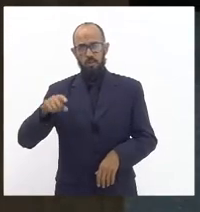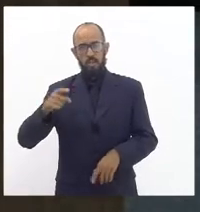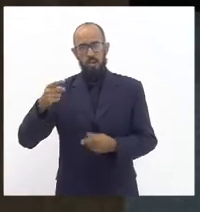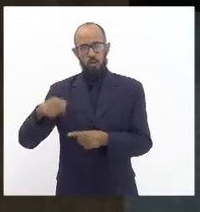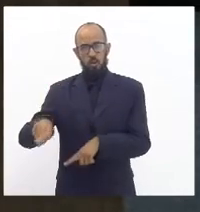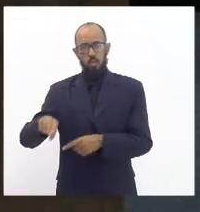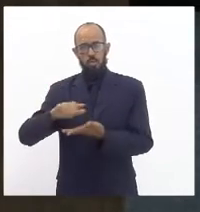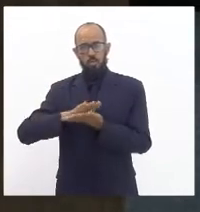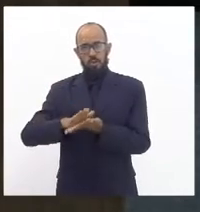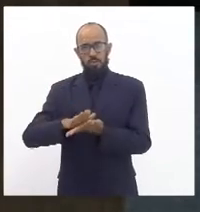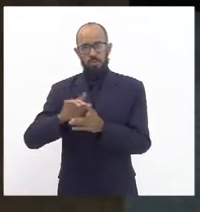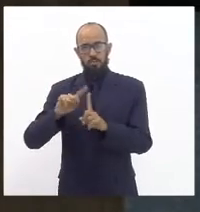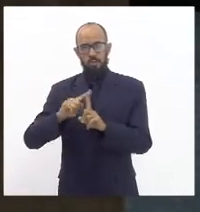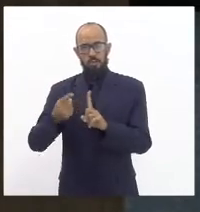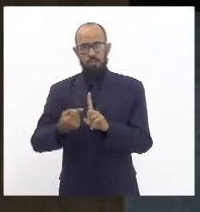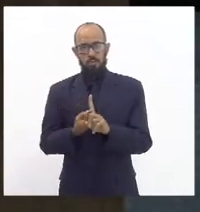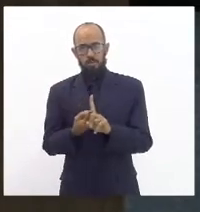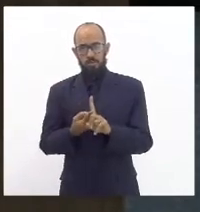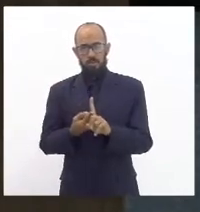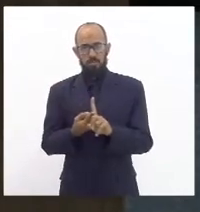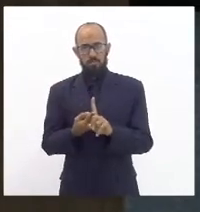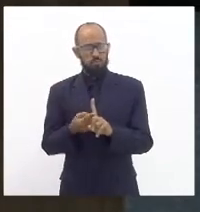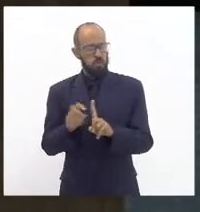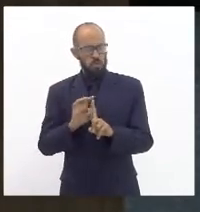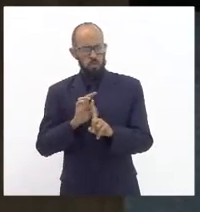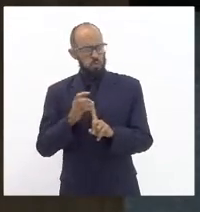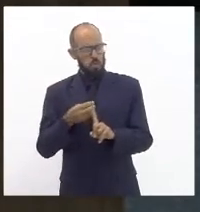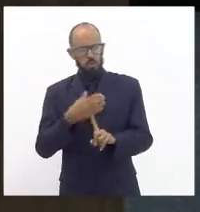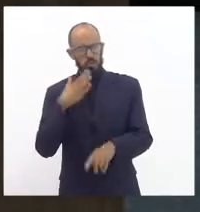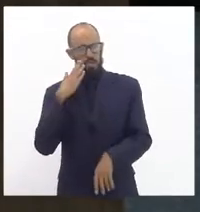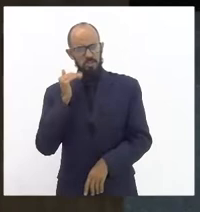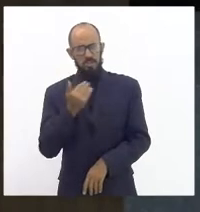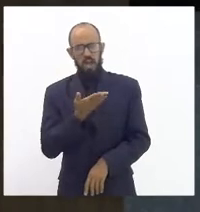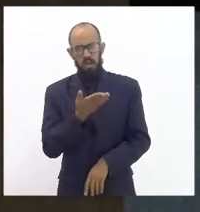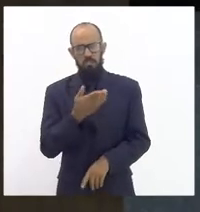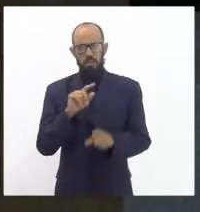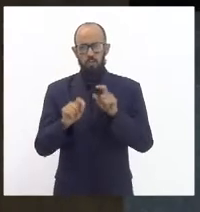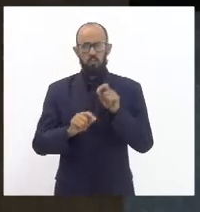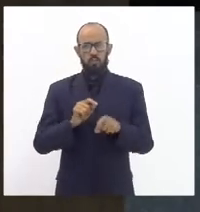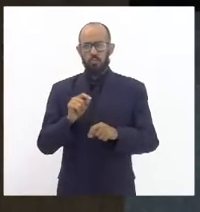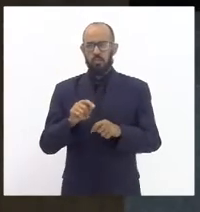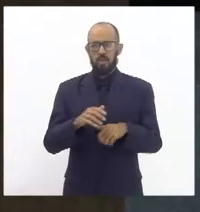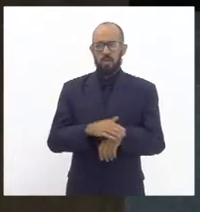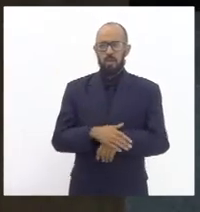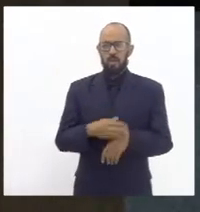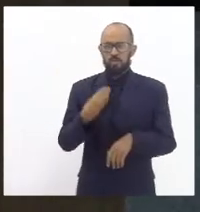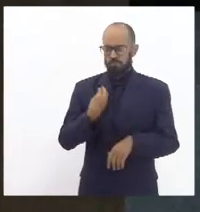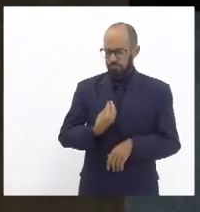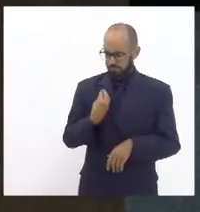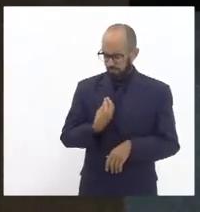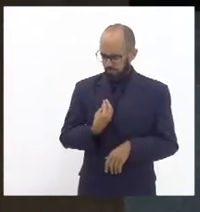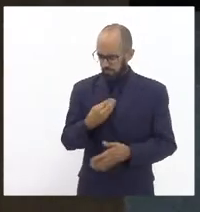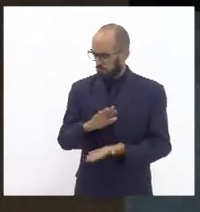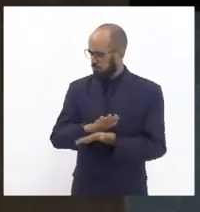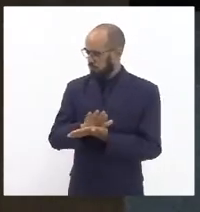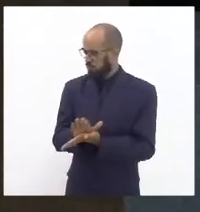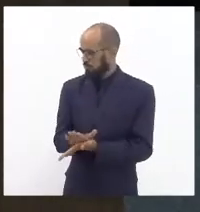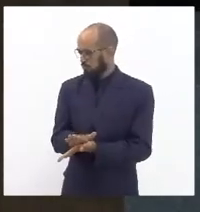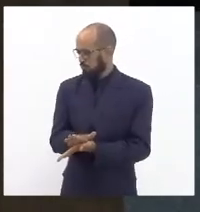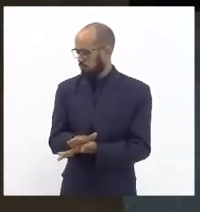ao racismo na gravidez é do conhecimento de todos nós sabemos do da existência do racismo